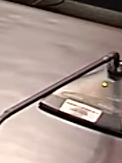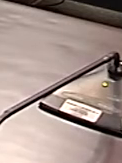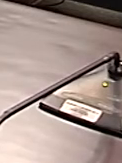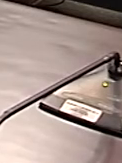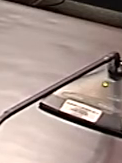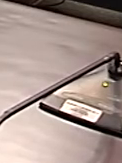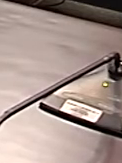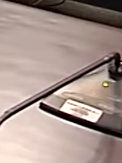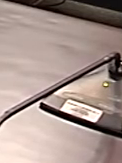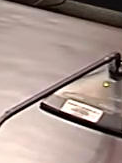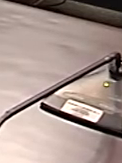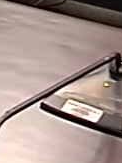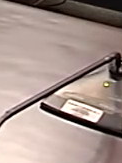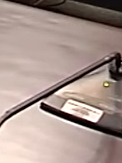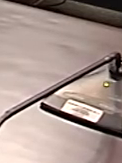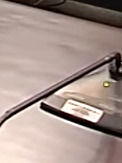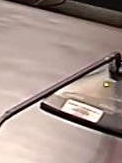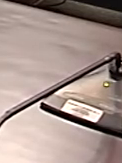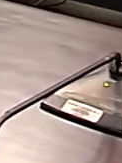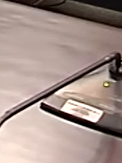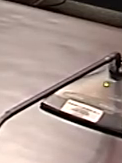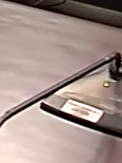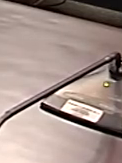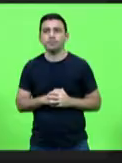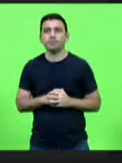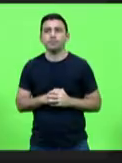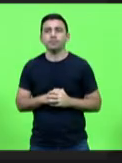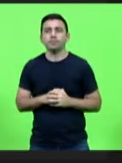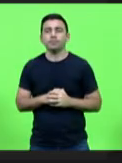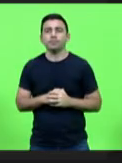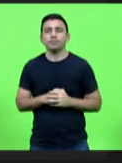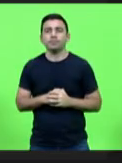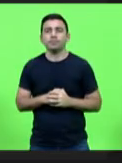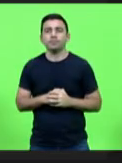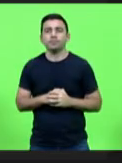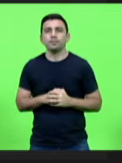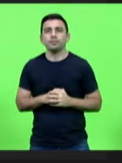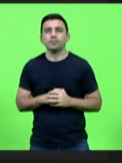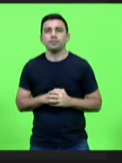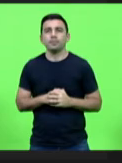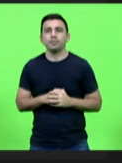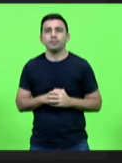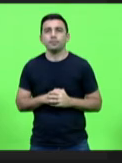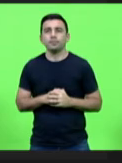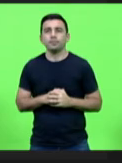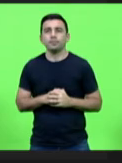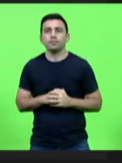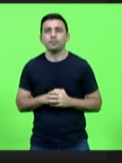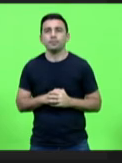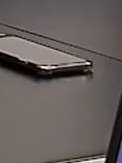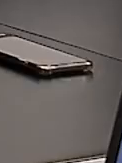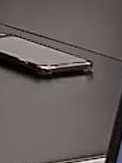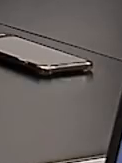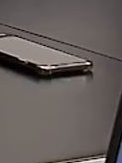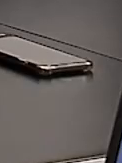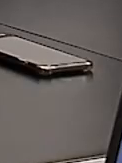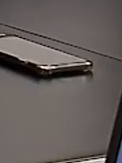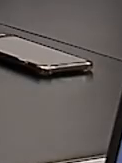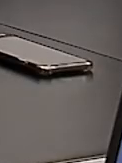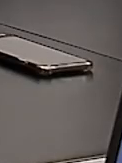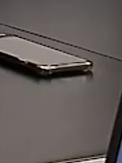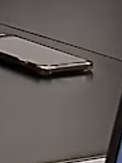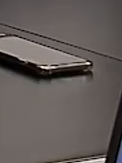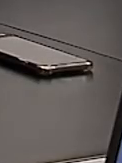Na reunião da Comissão de Educação, Cultura e Desporto, realizada nesta quarta-feira, dia 16 de junho, os